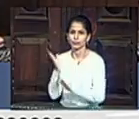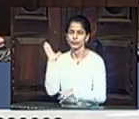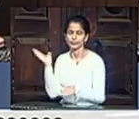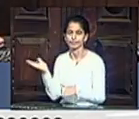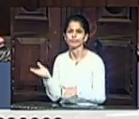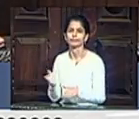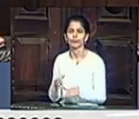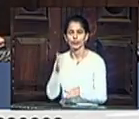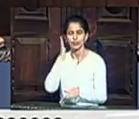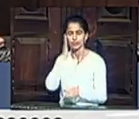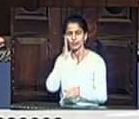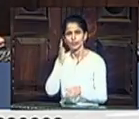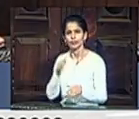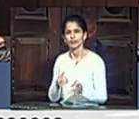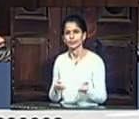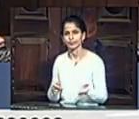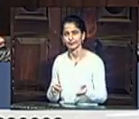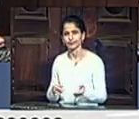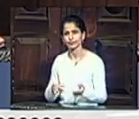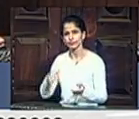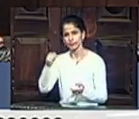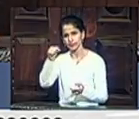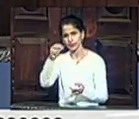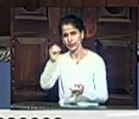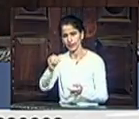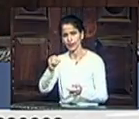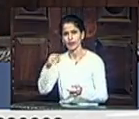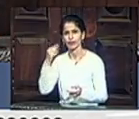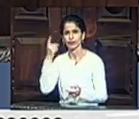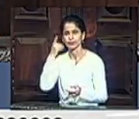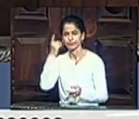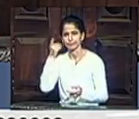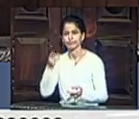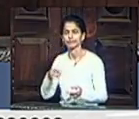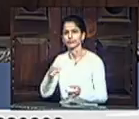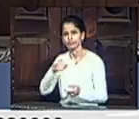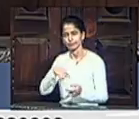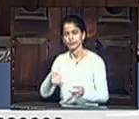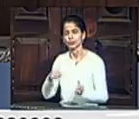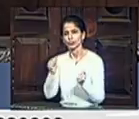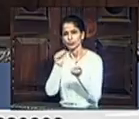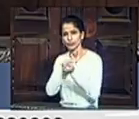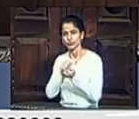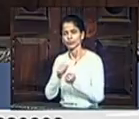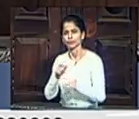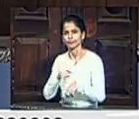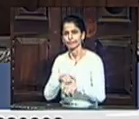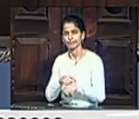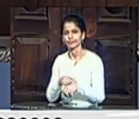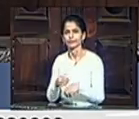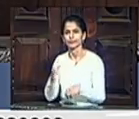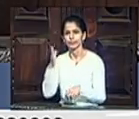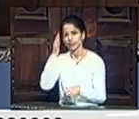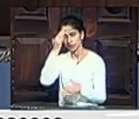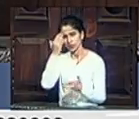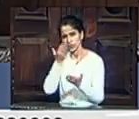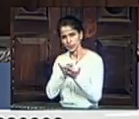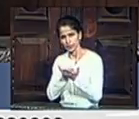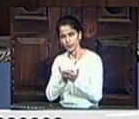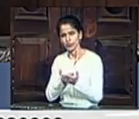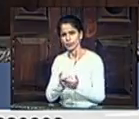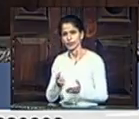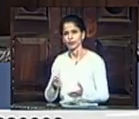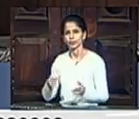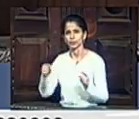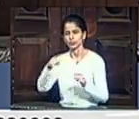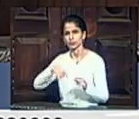da grandeza aqui dos 70 deputados que estão compreendendo esse momento. Tenho certeza que nós não